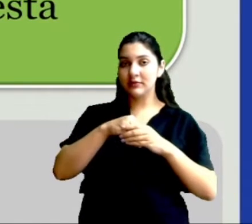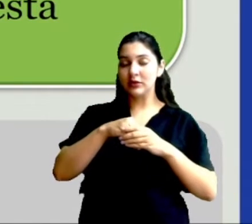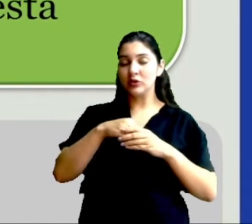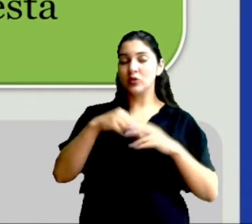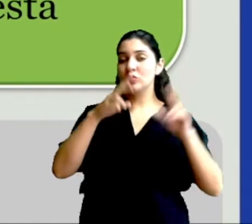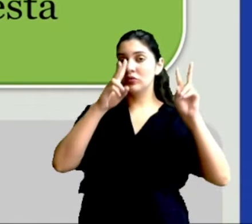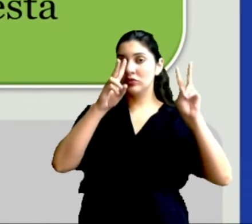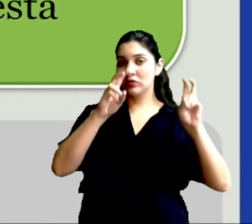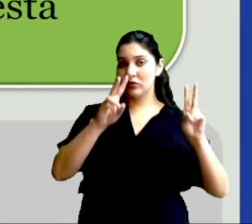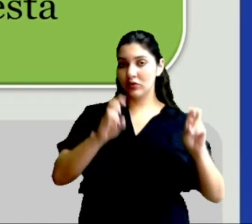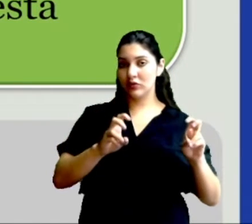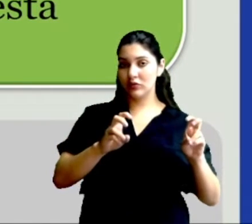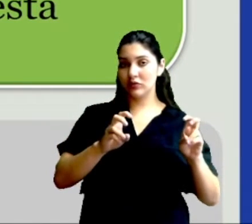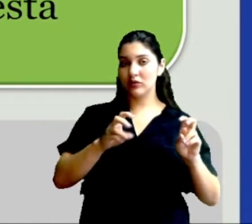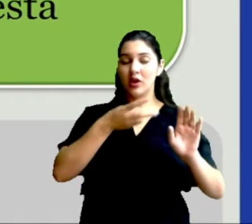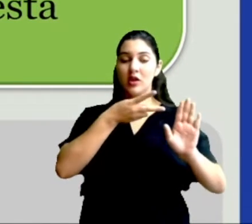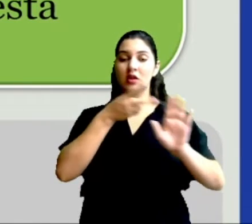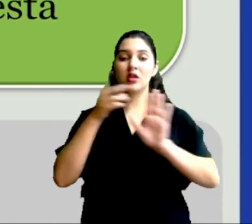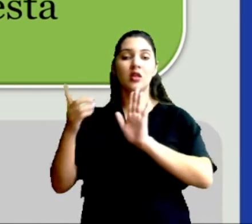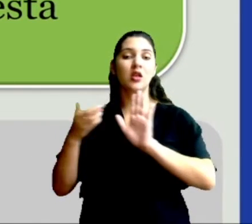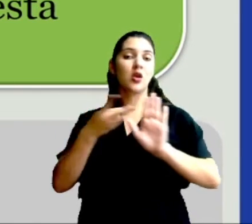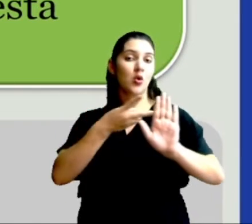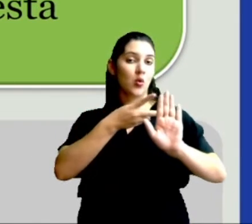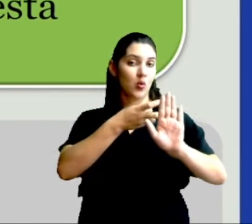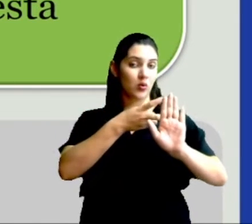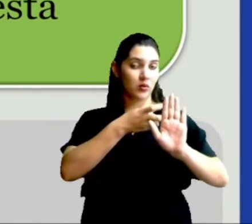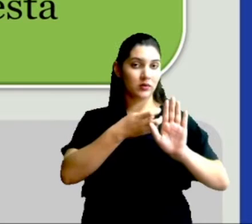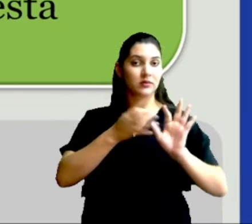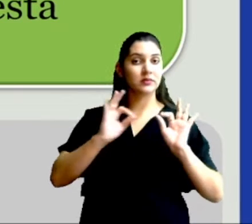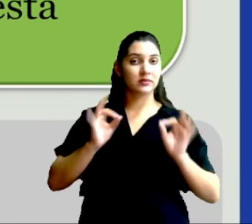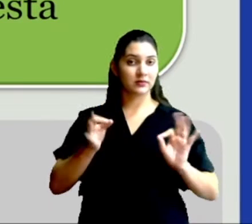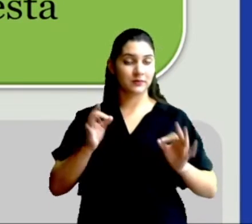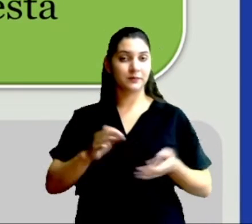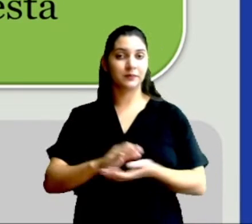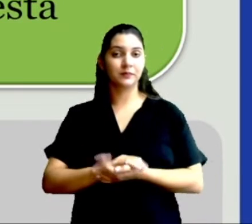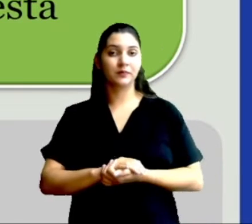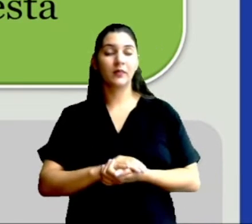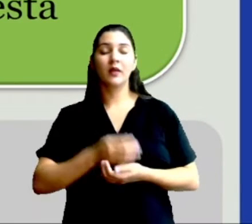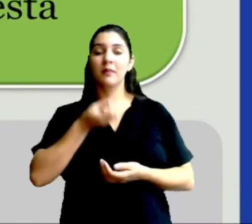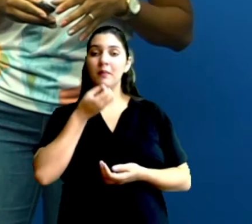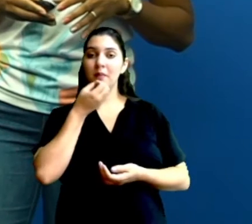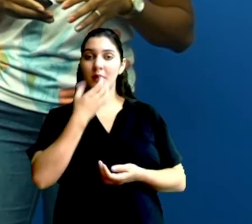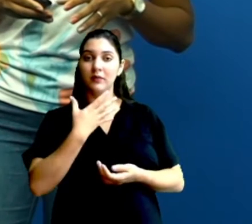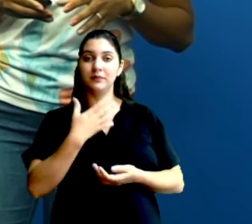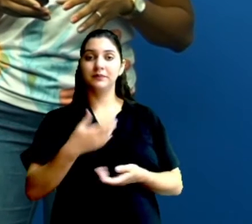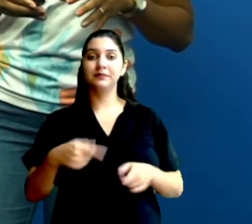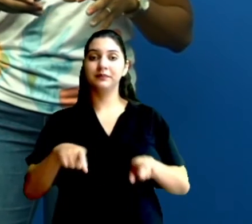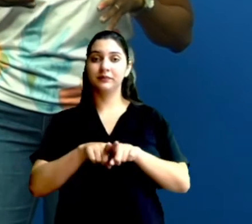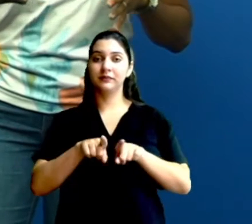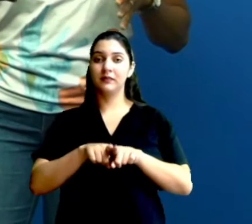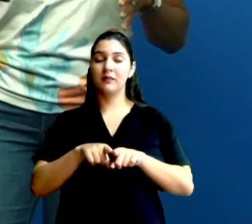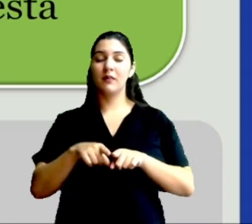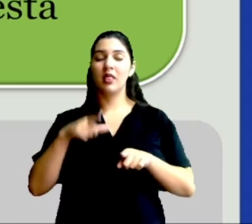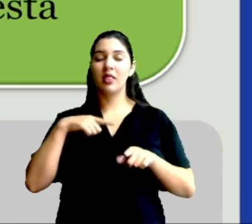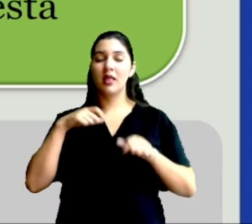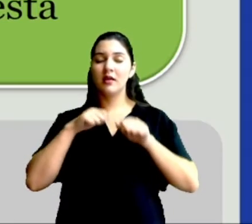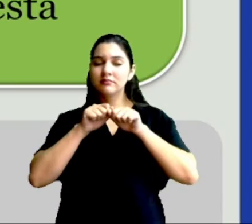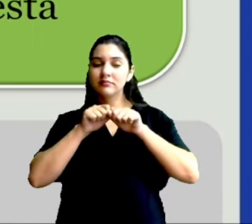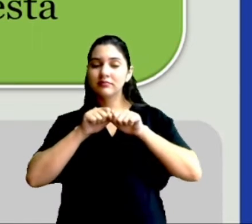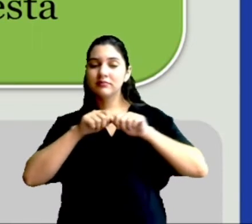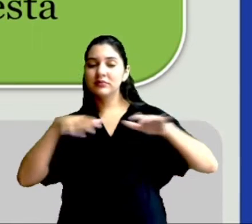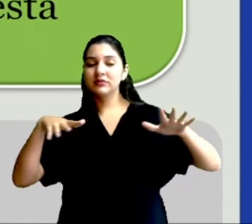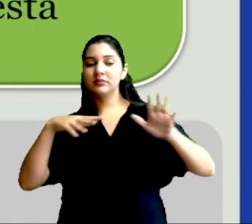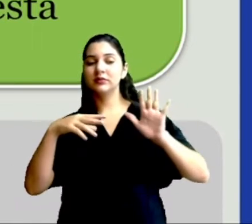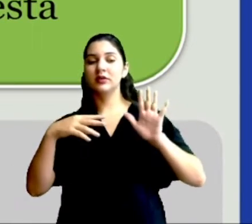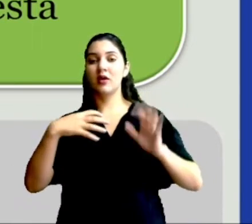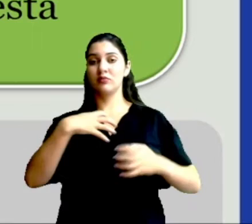desse conteúdo chamado de conotação? Certo? Bom, e também amplia o sentido.